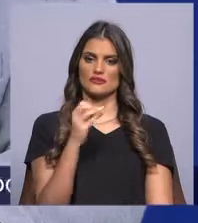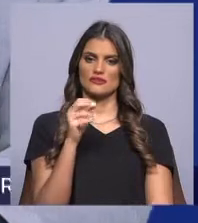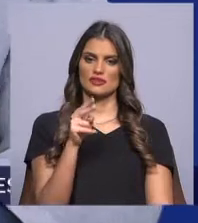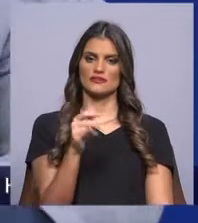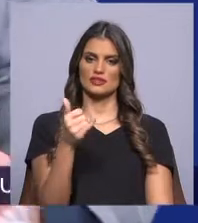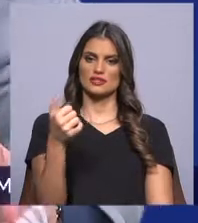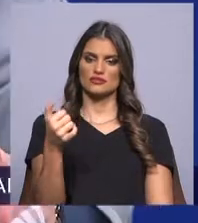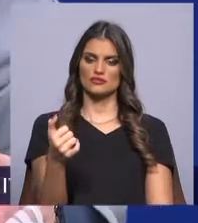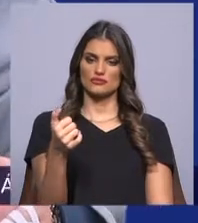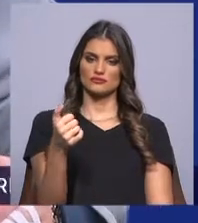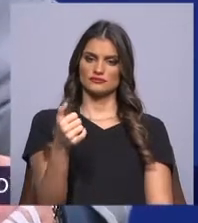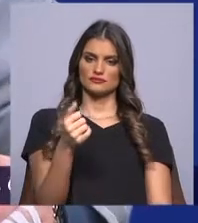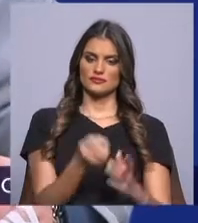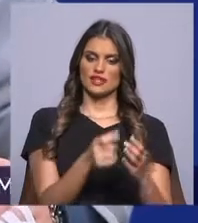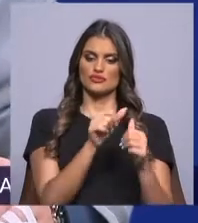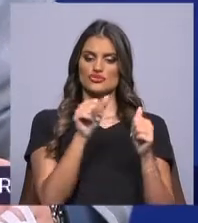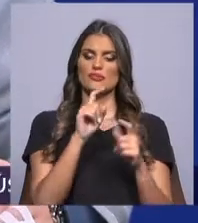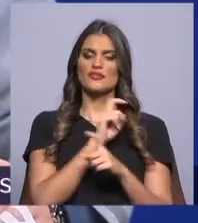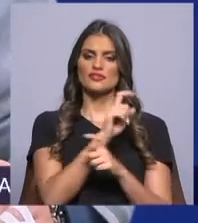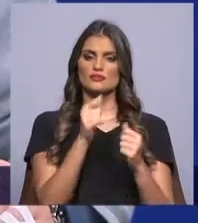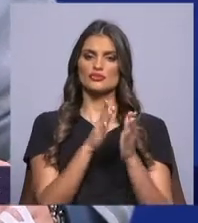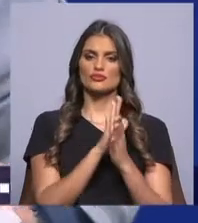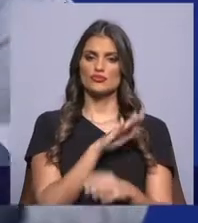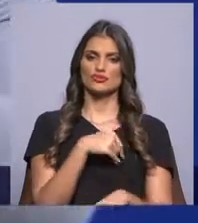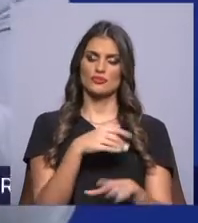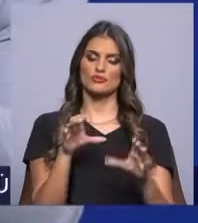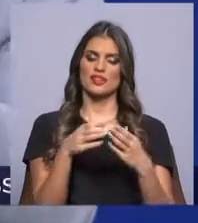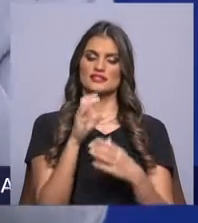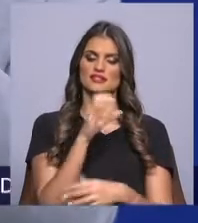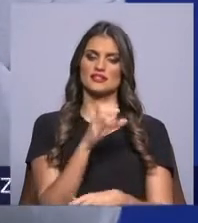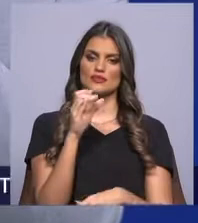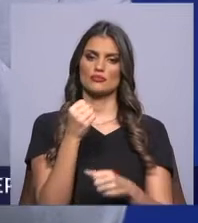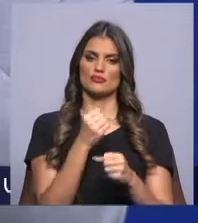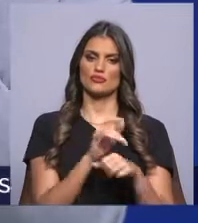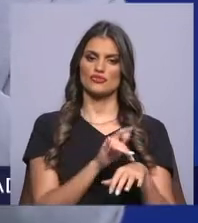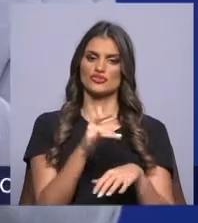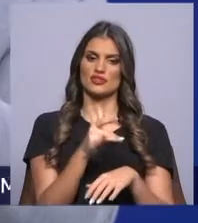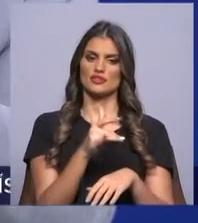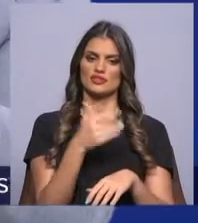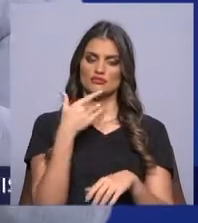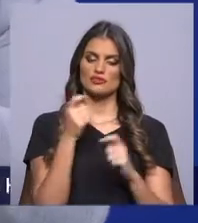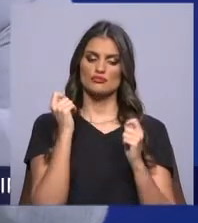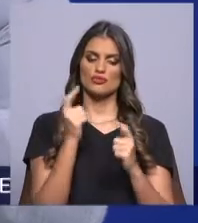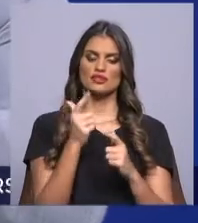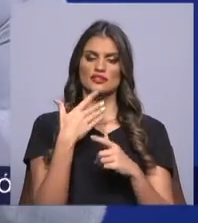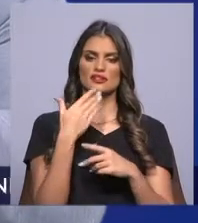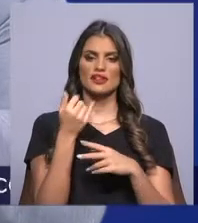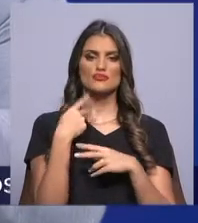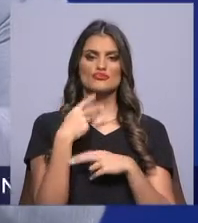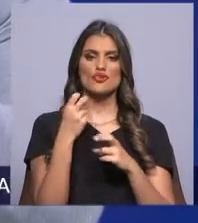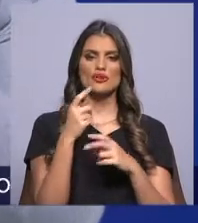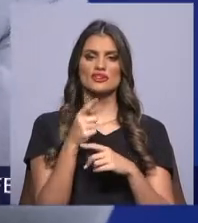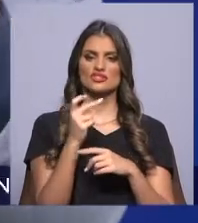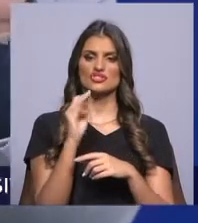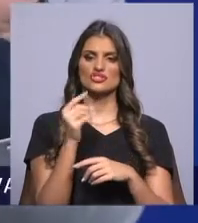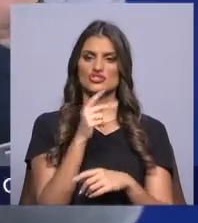20h25 foi criado um sistema de alerta para todo o mundo, para a comunidade científica, profissional e amadora, para tentar identificar precisamente esse